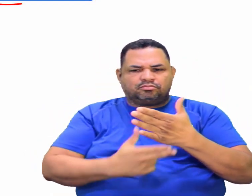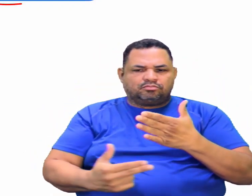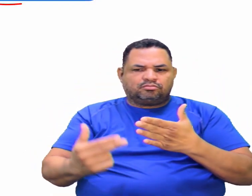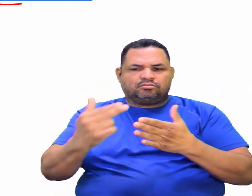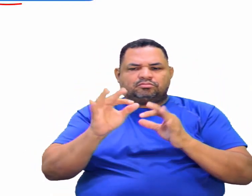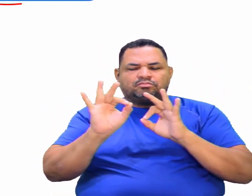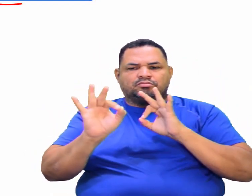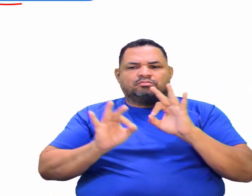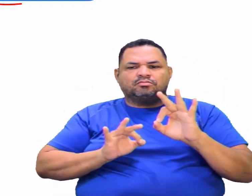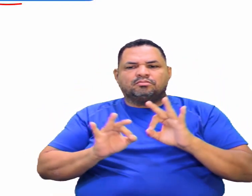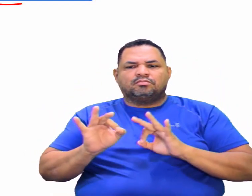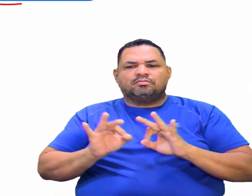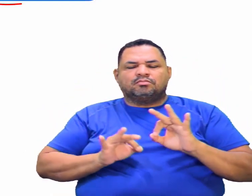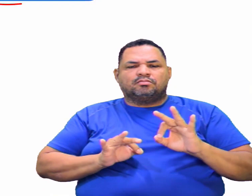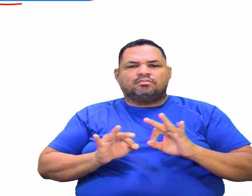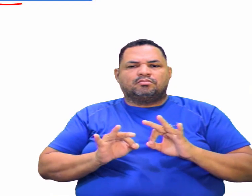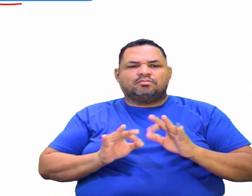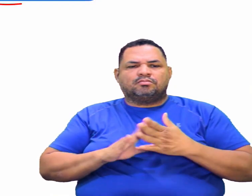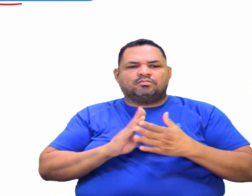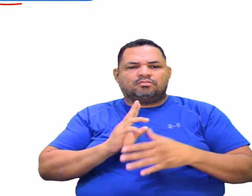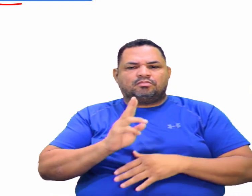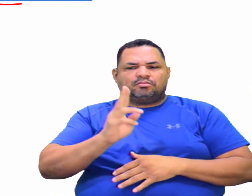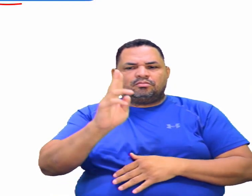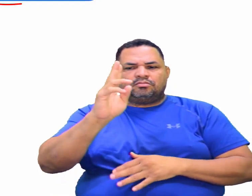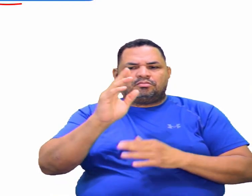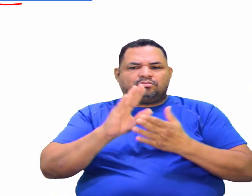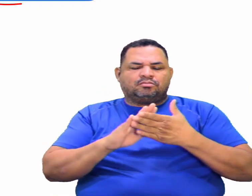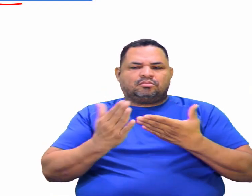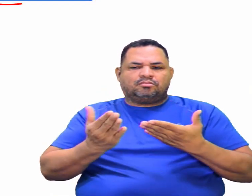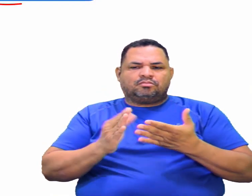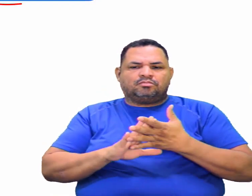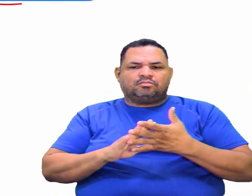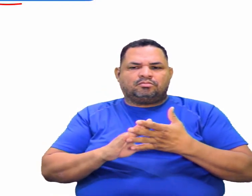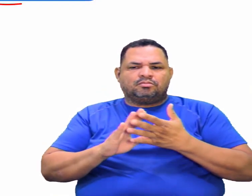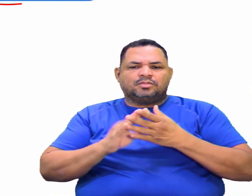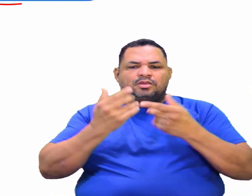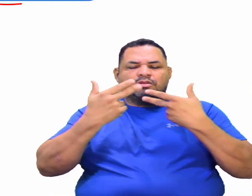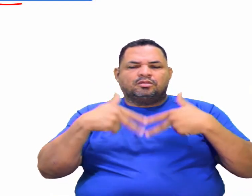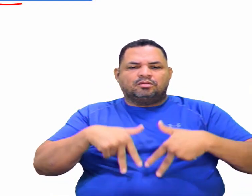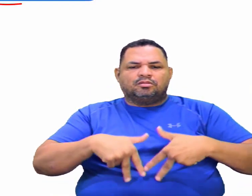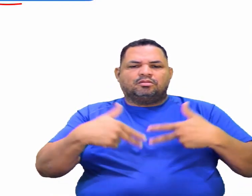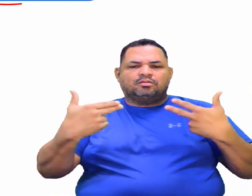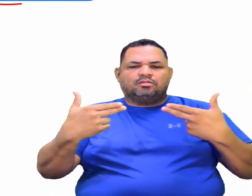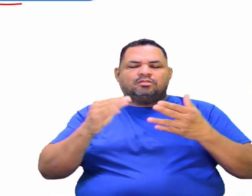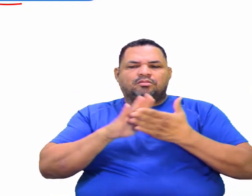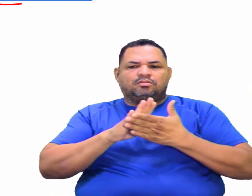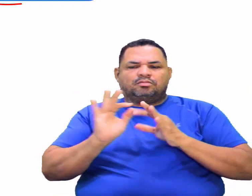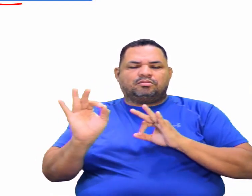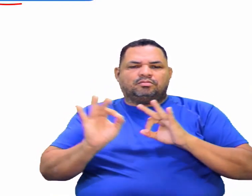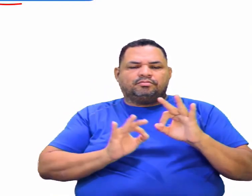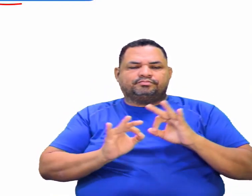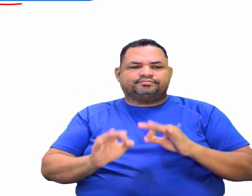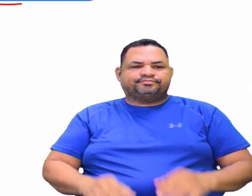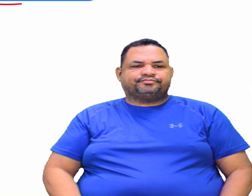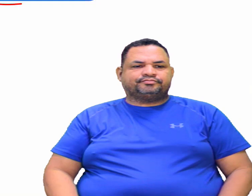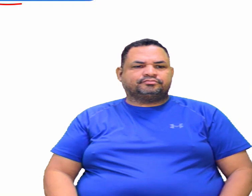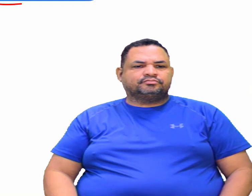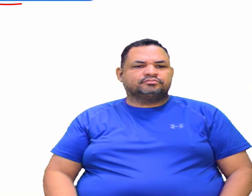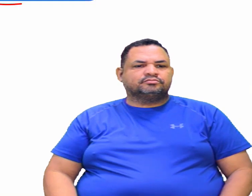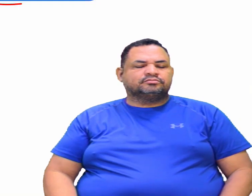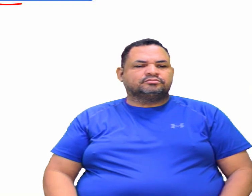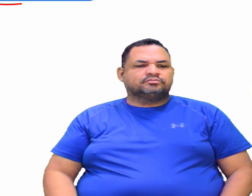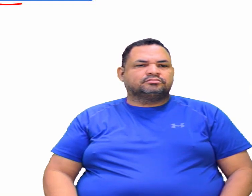para eh perpetuar suas sua sua etnia né para demarcar E aí